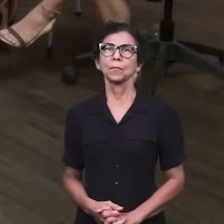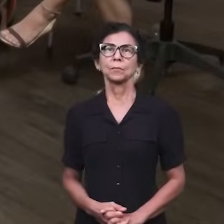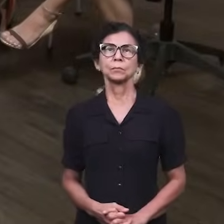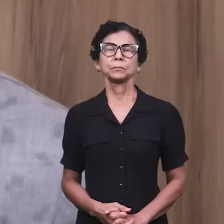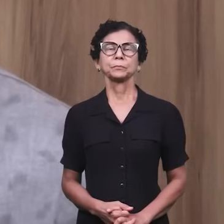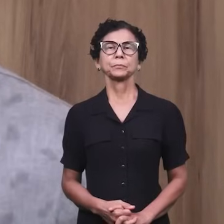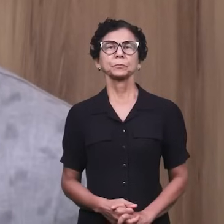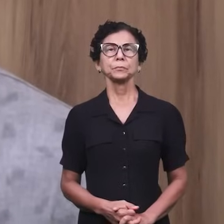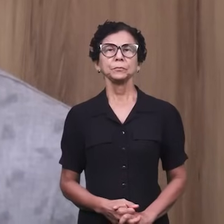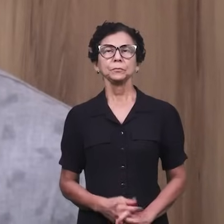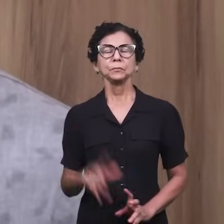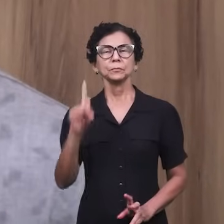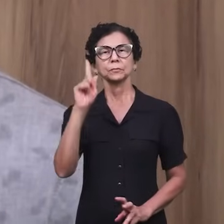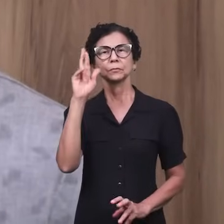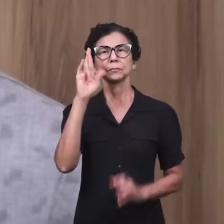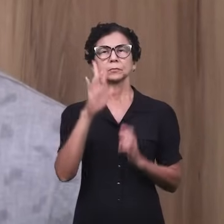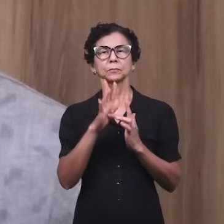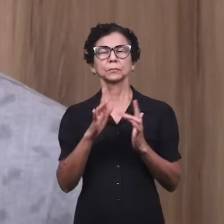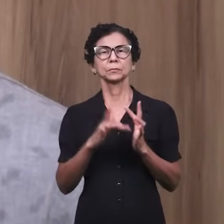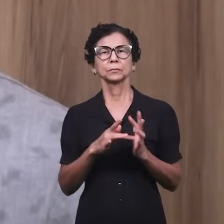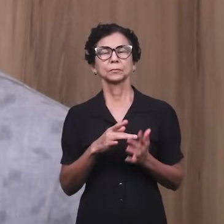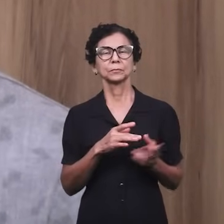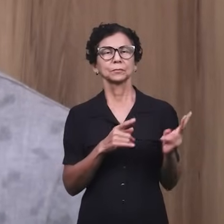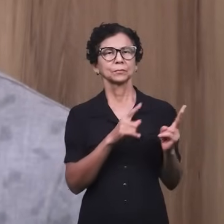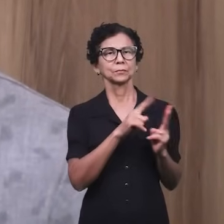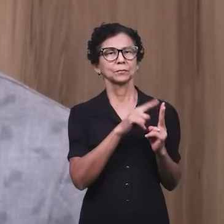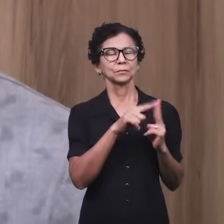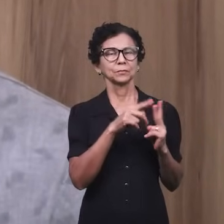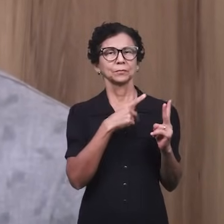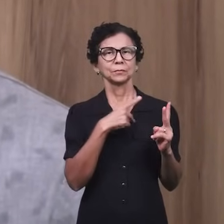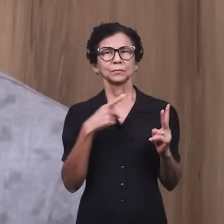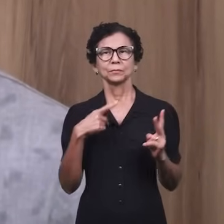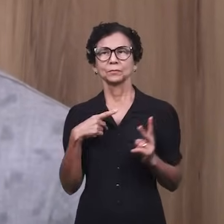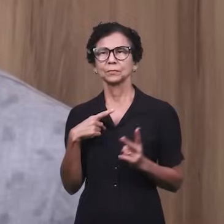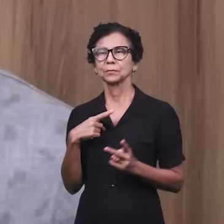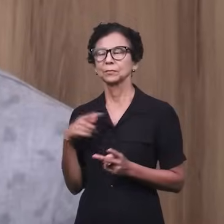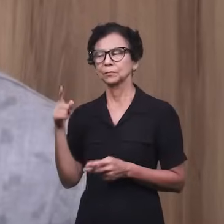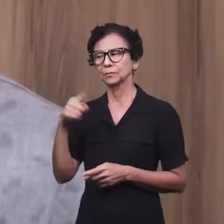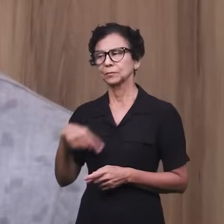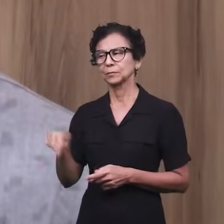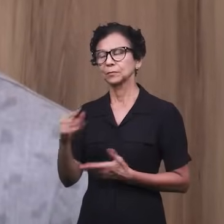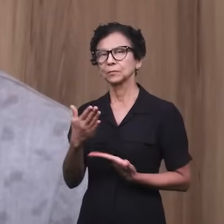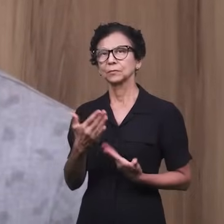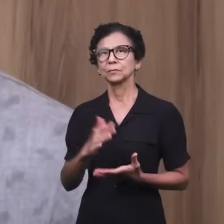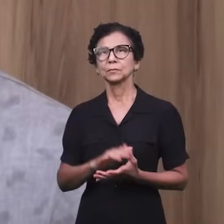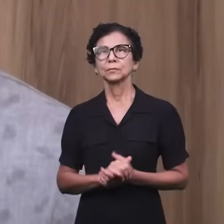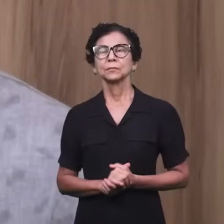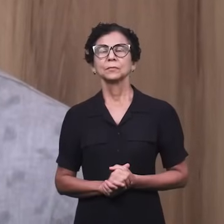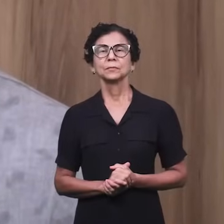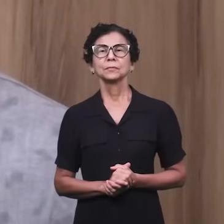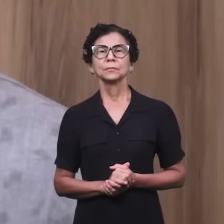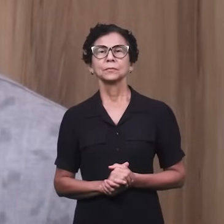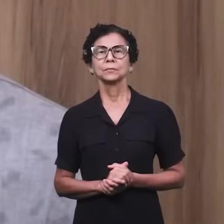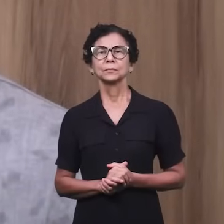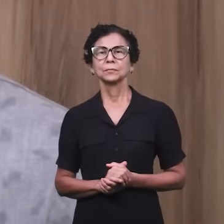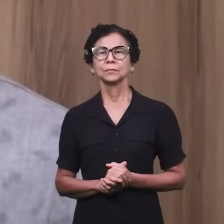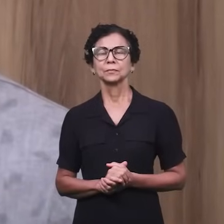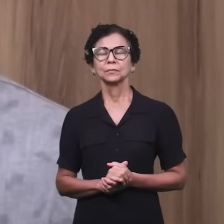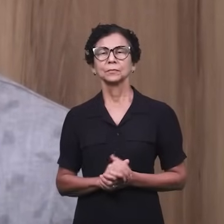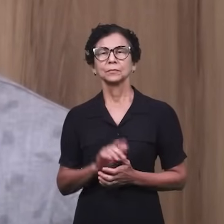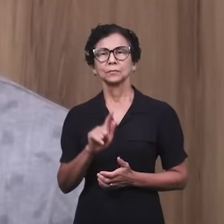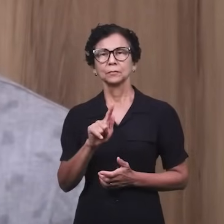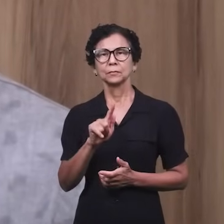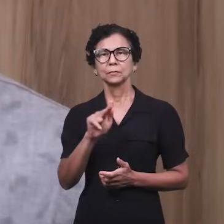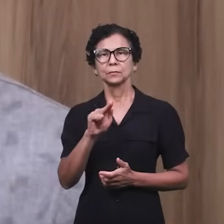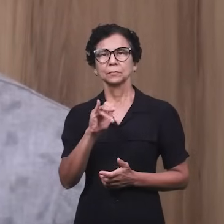a issa a senhor pastor Adriano a Senor Pastor Josias po seror Raí e aos demais jovens me chamo Pedro Guilherme